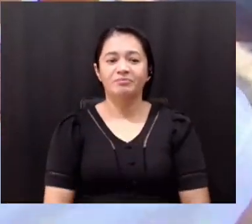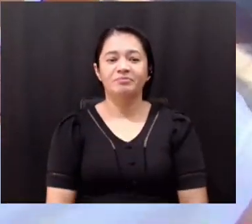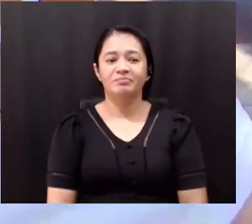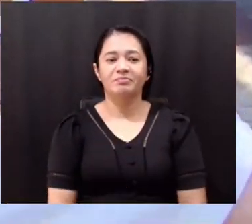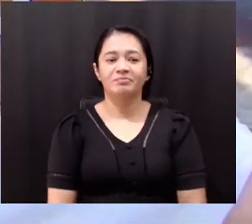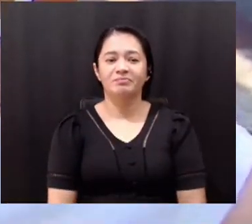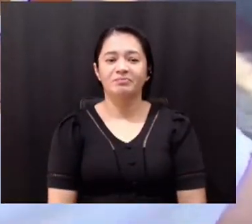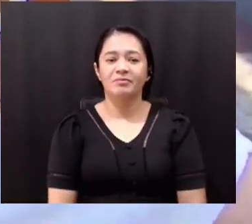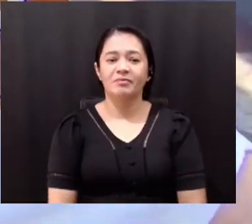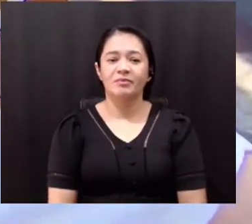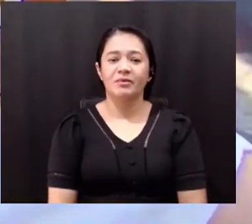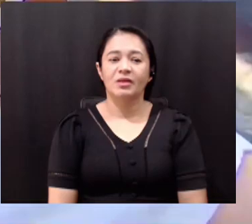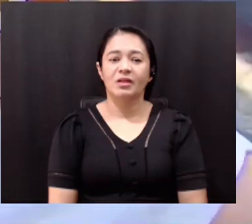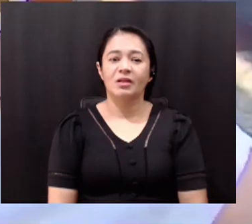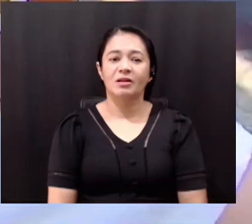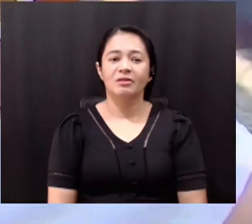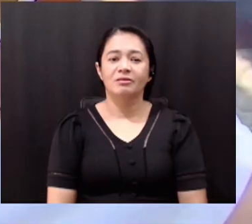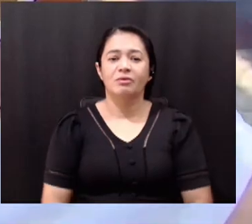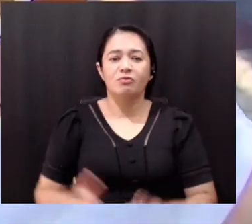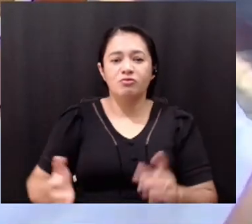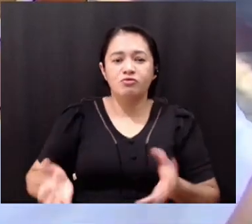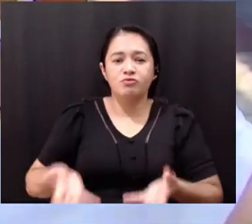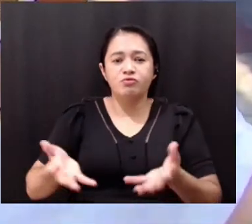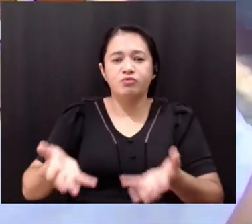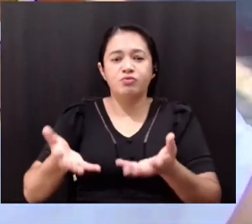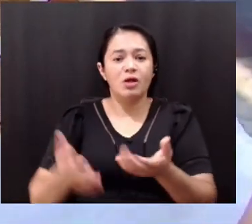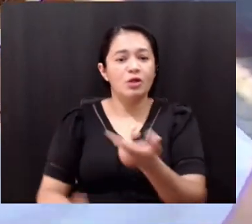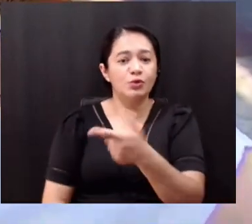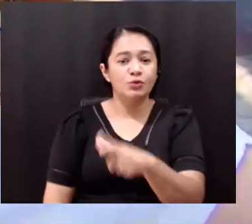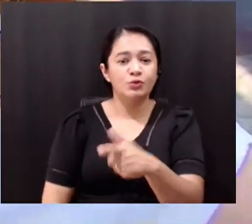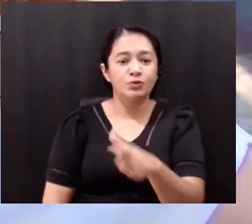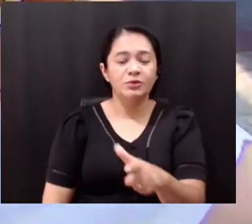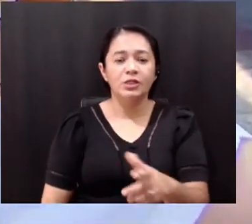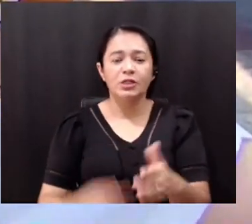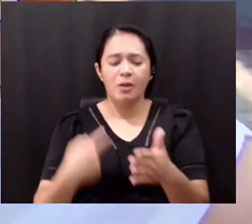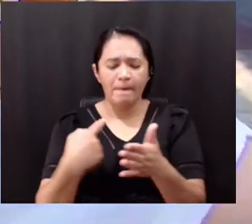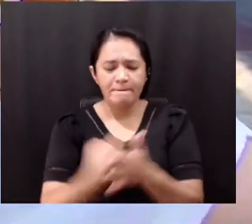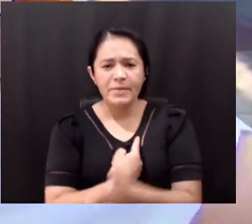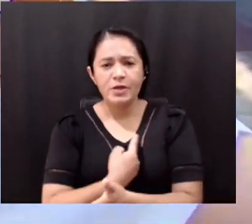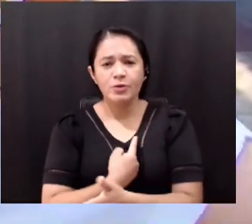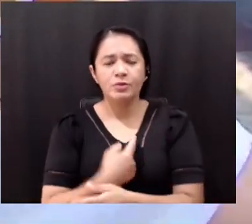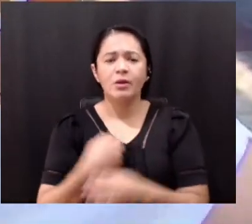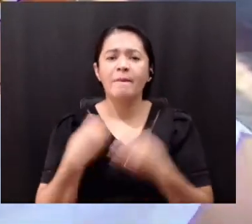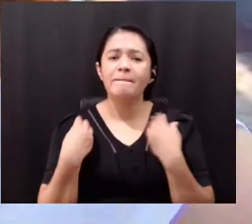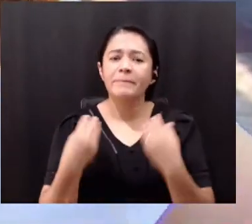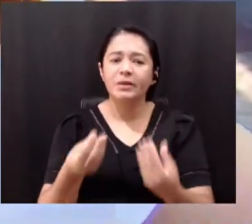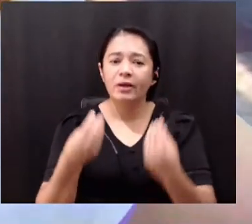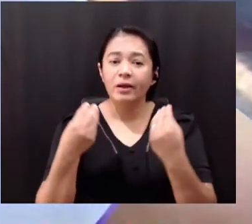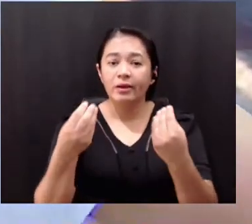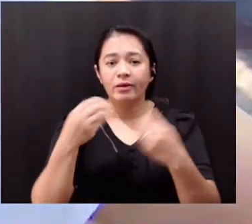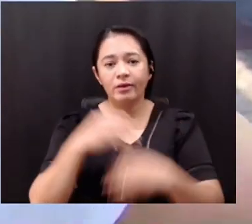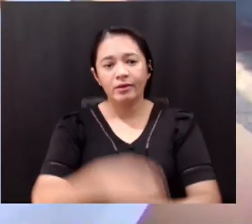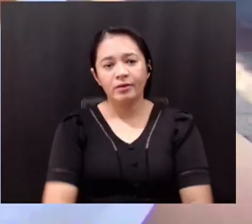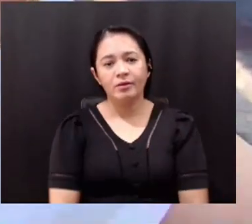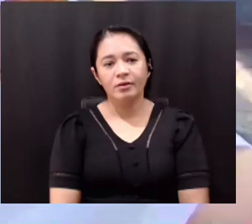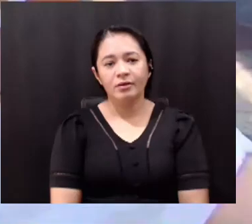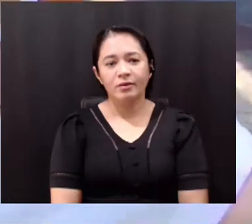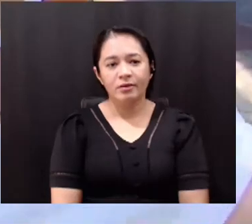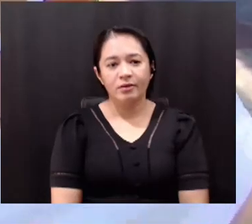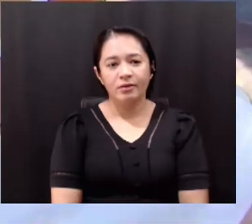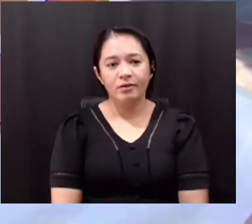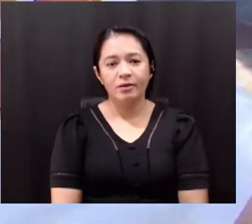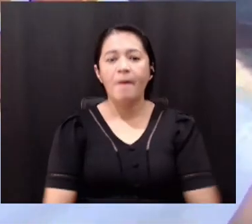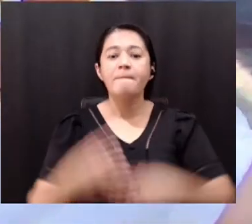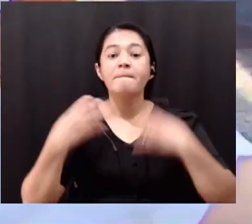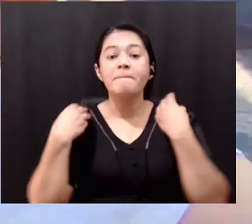é isso, né? Fica desmotivado e a gente se pergunta para quê. Então não tenho para que